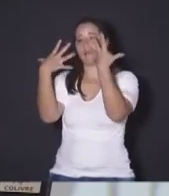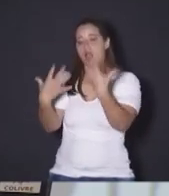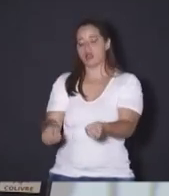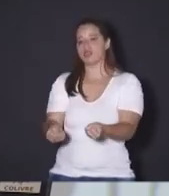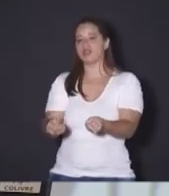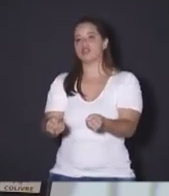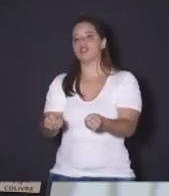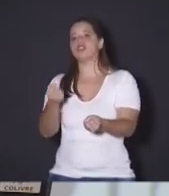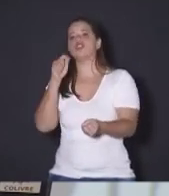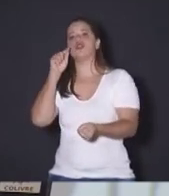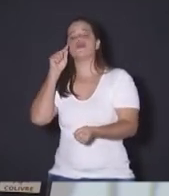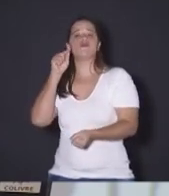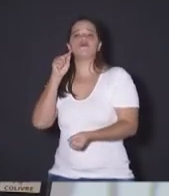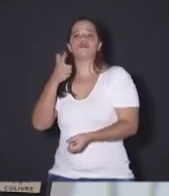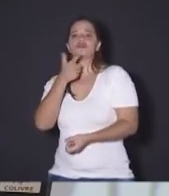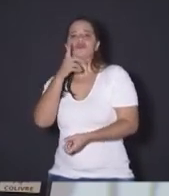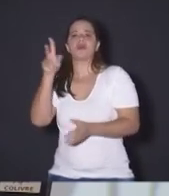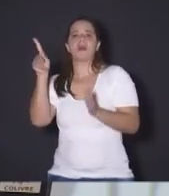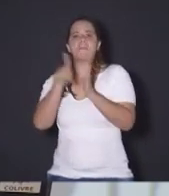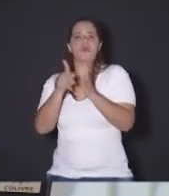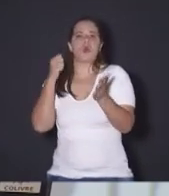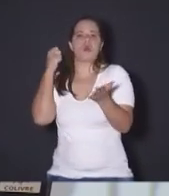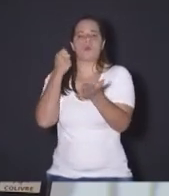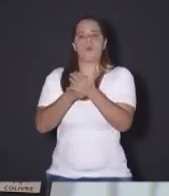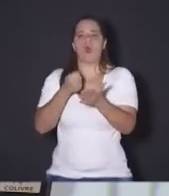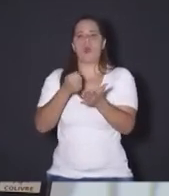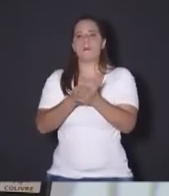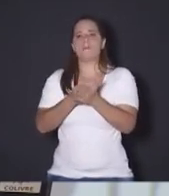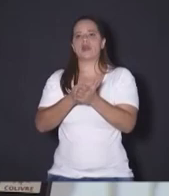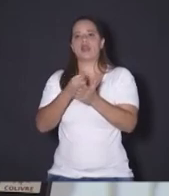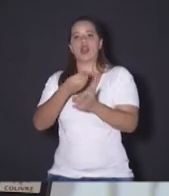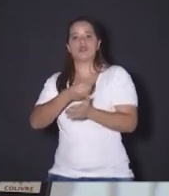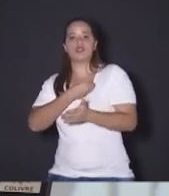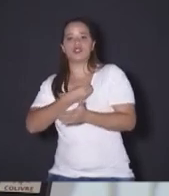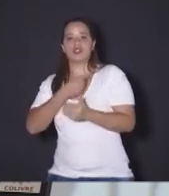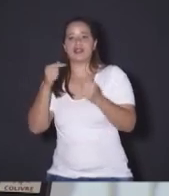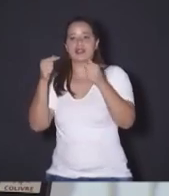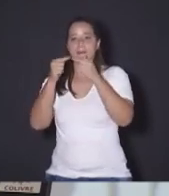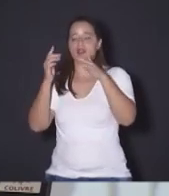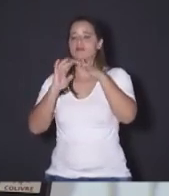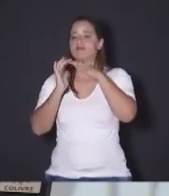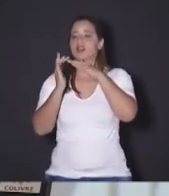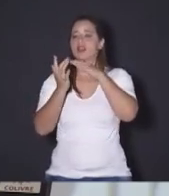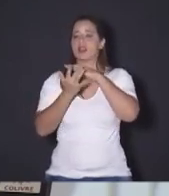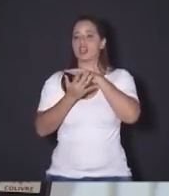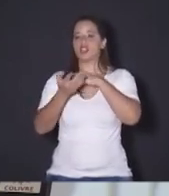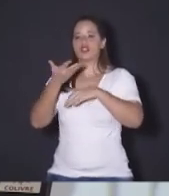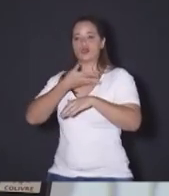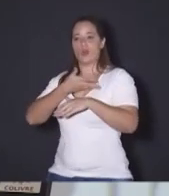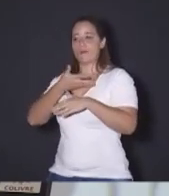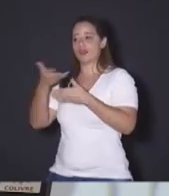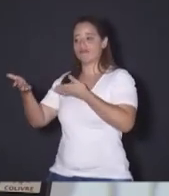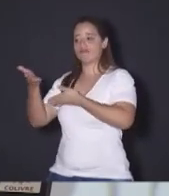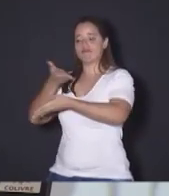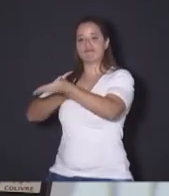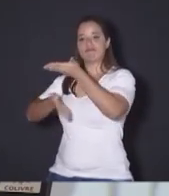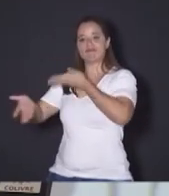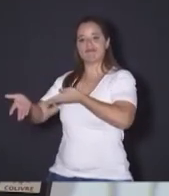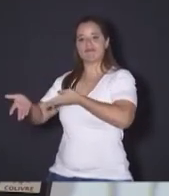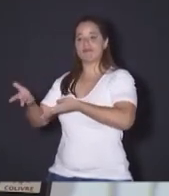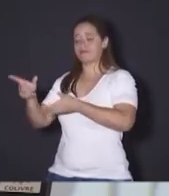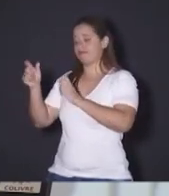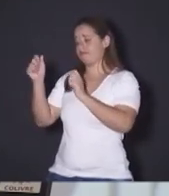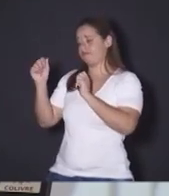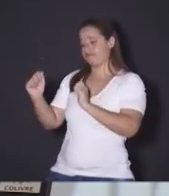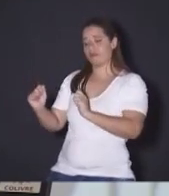você não seja obrigado a estar na mesma rede que o seu amigo pra interagir com seu